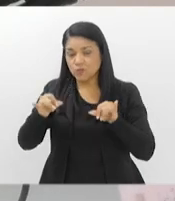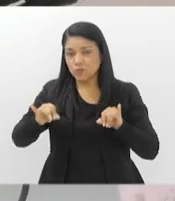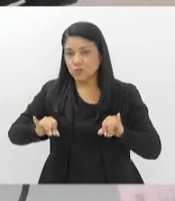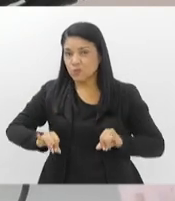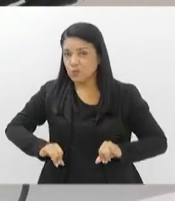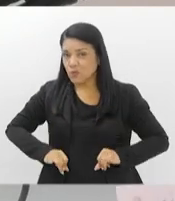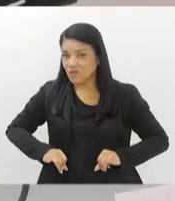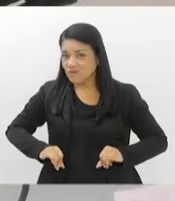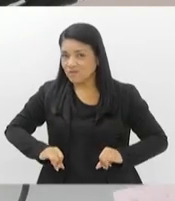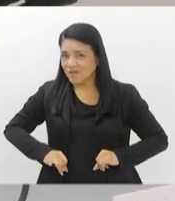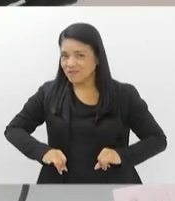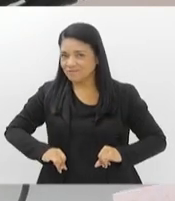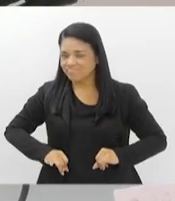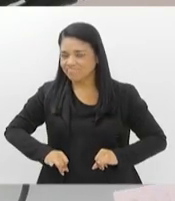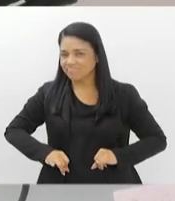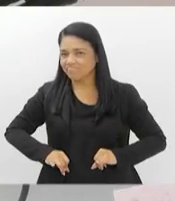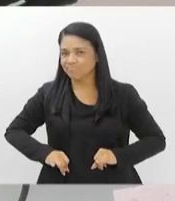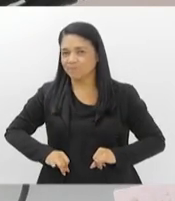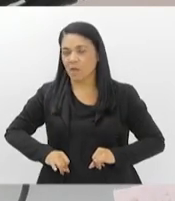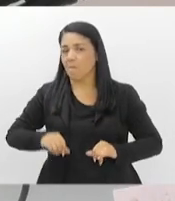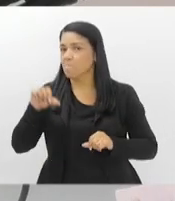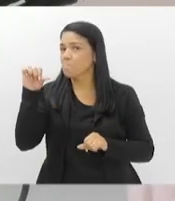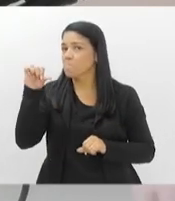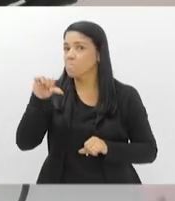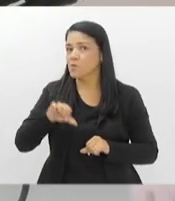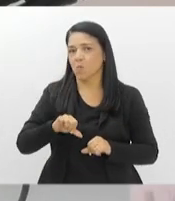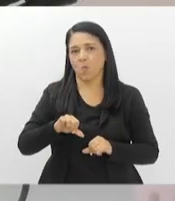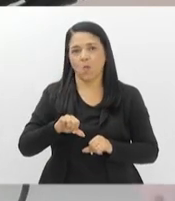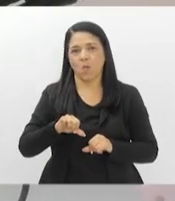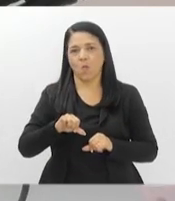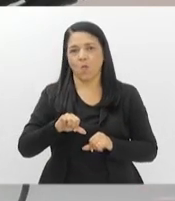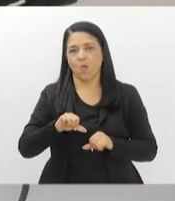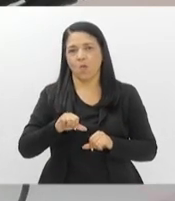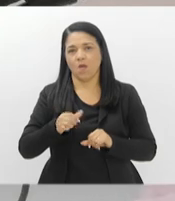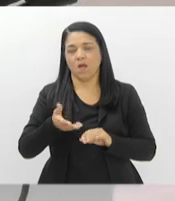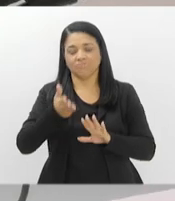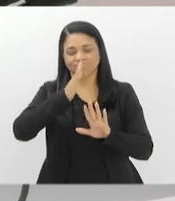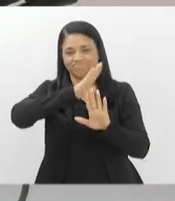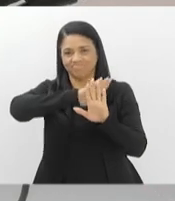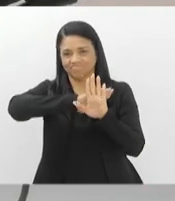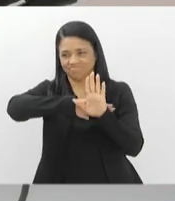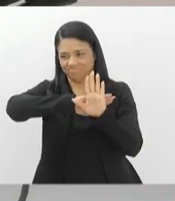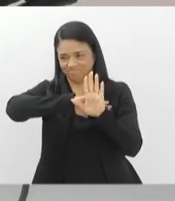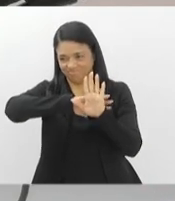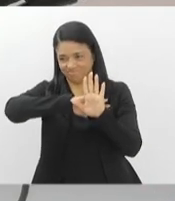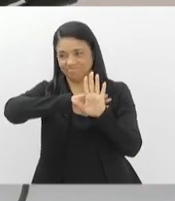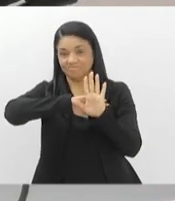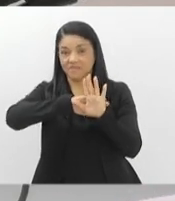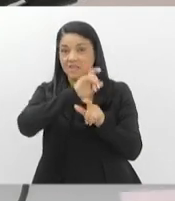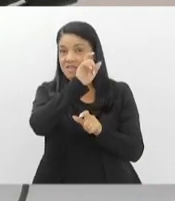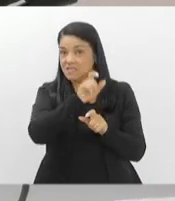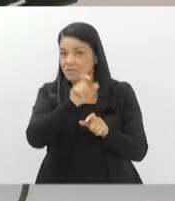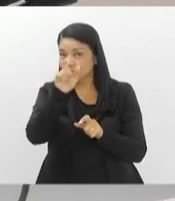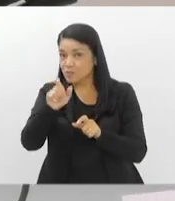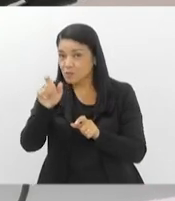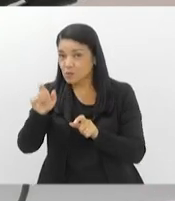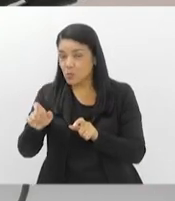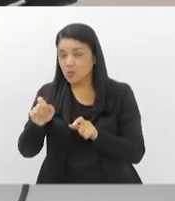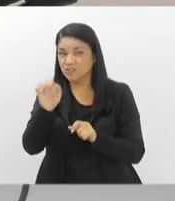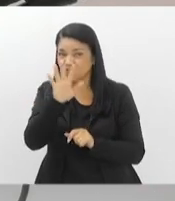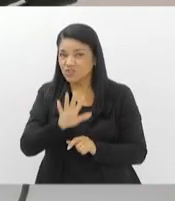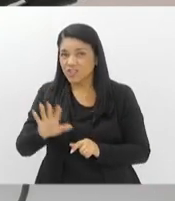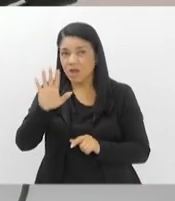real de todas essas crianças esses adolescentes e as pessoas no geral com deficiência